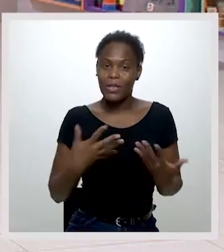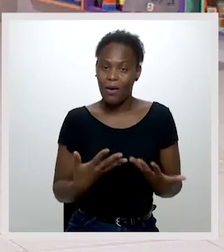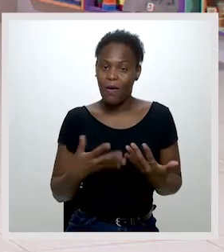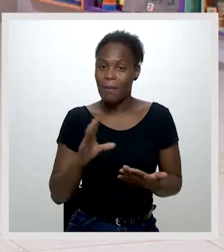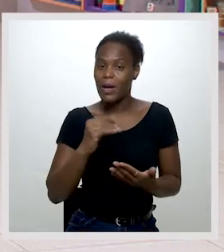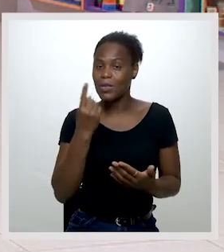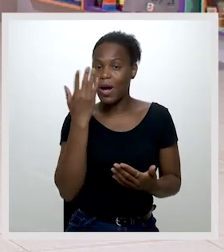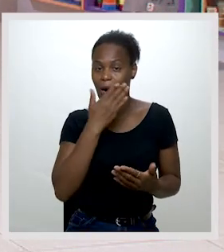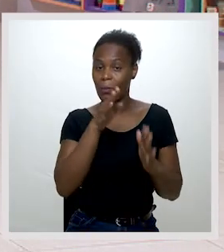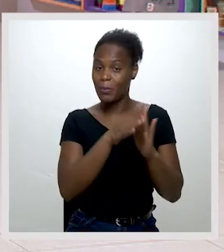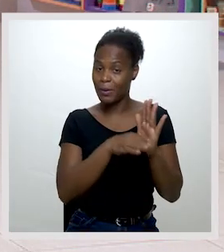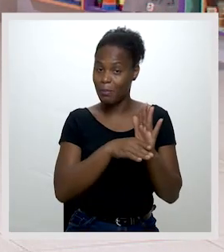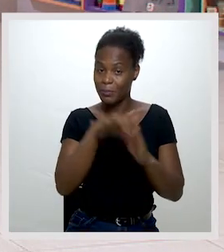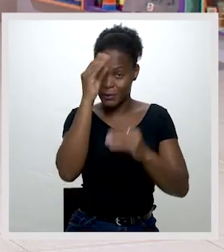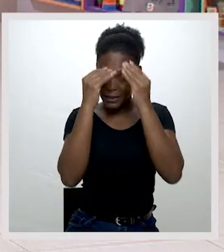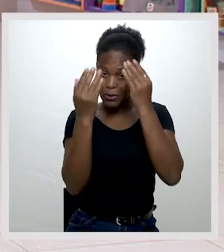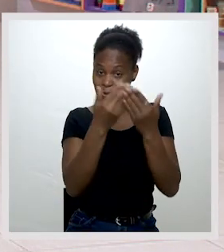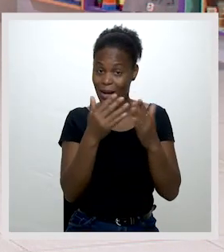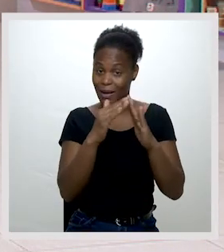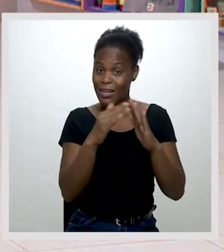Chegamos ao fim de mais uma aula no programa